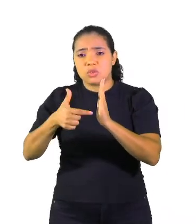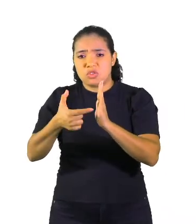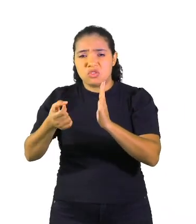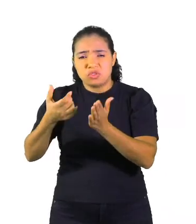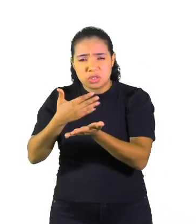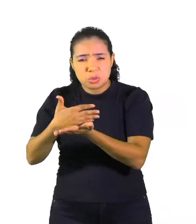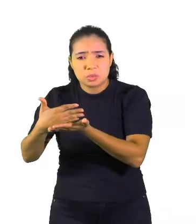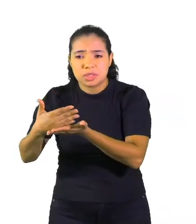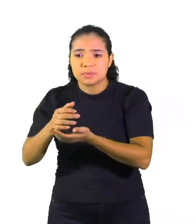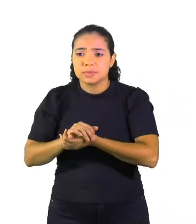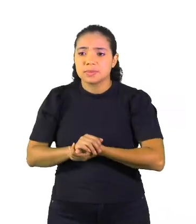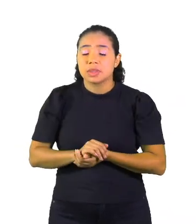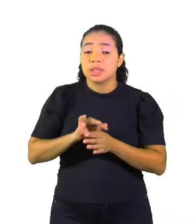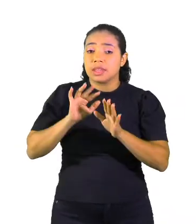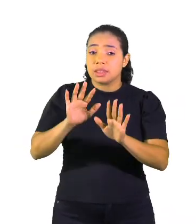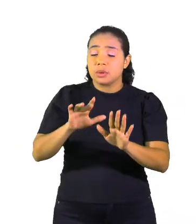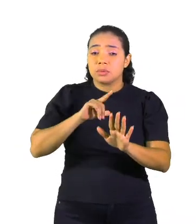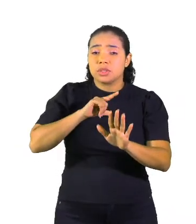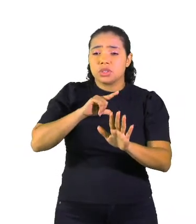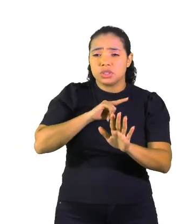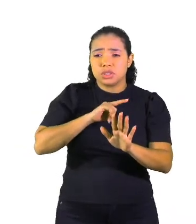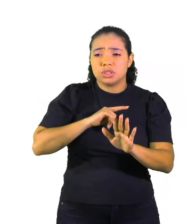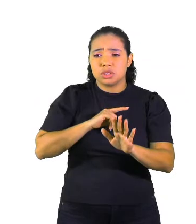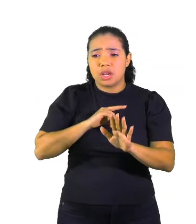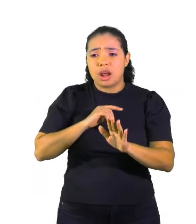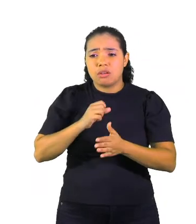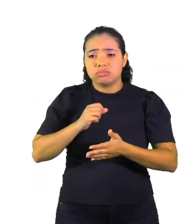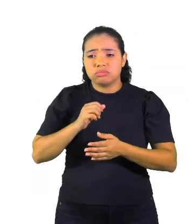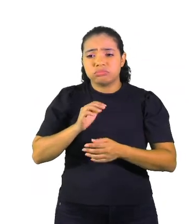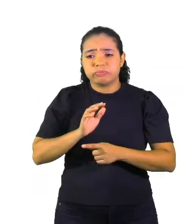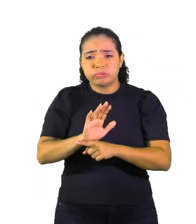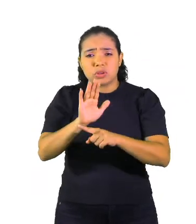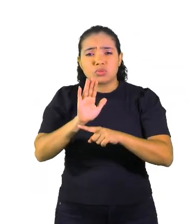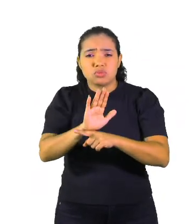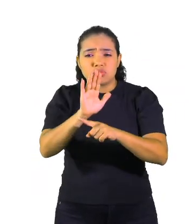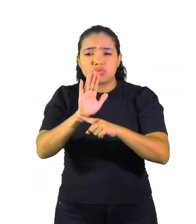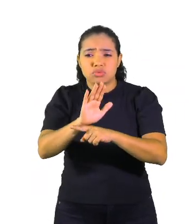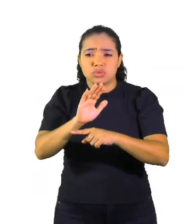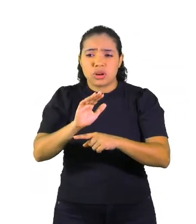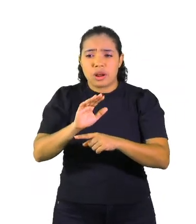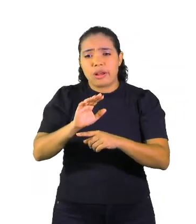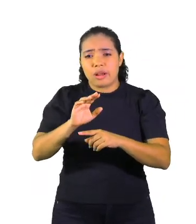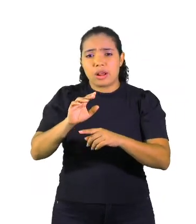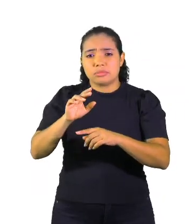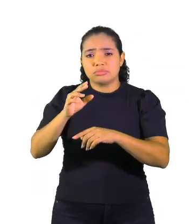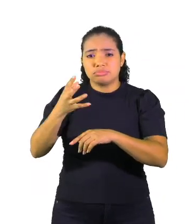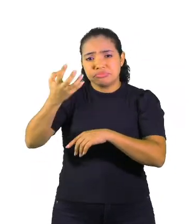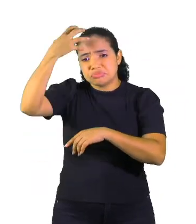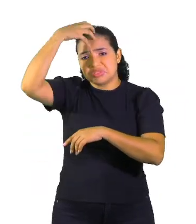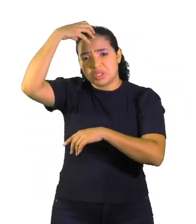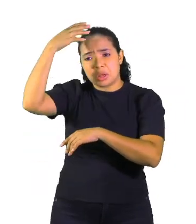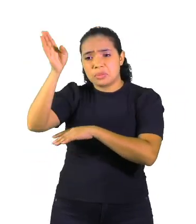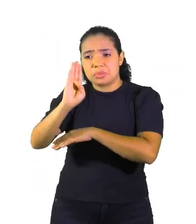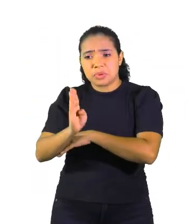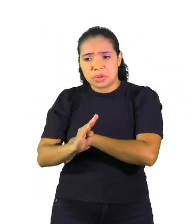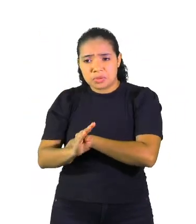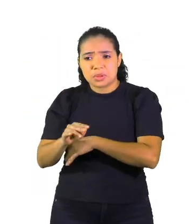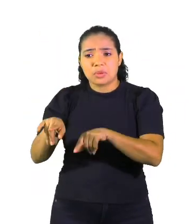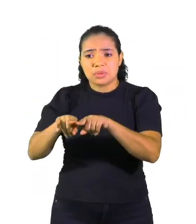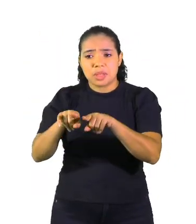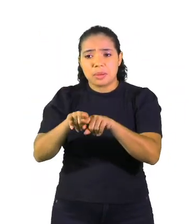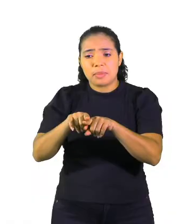XX, garantindo assim o sustento do Império do Brasil e da